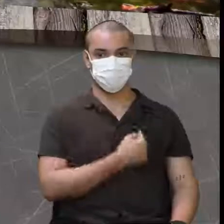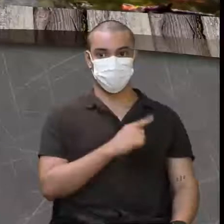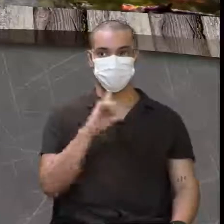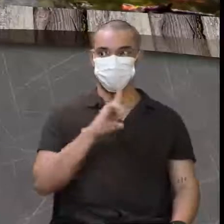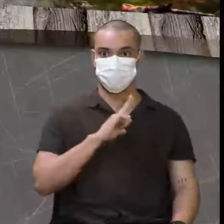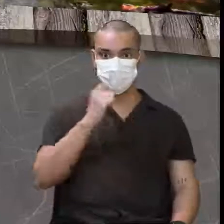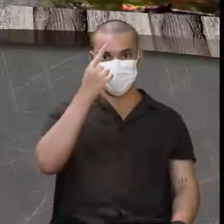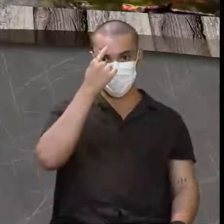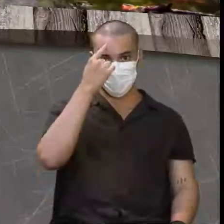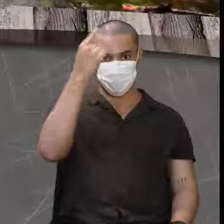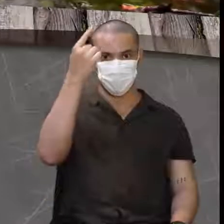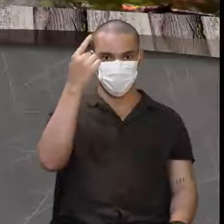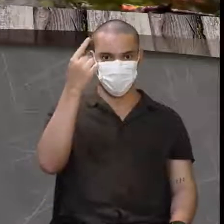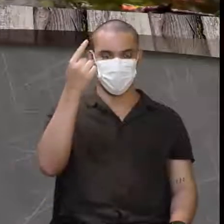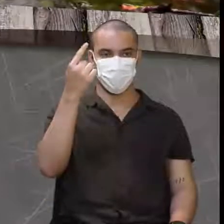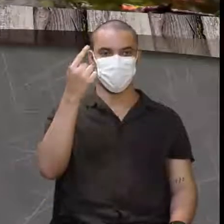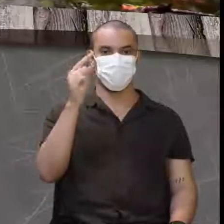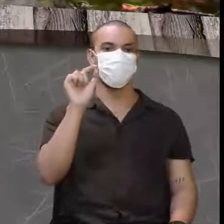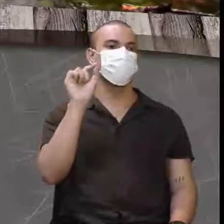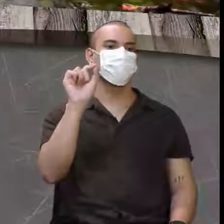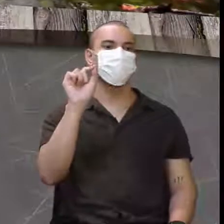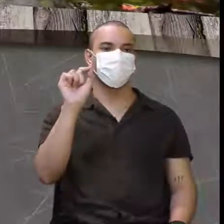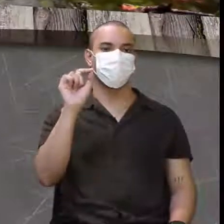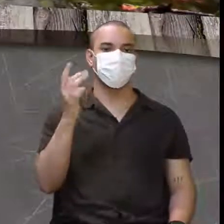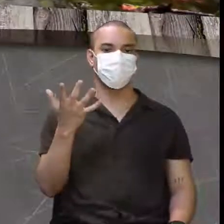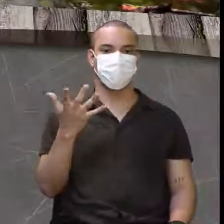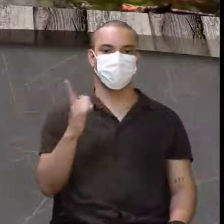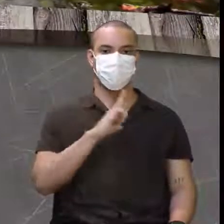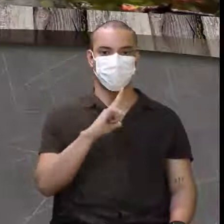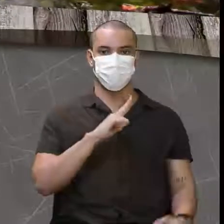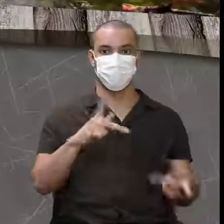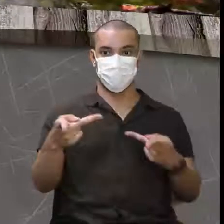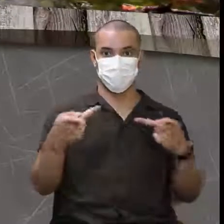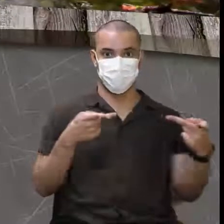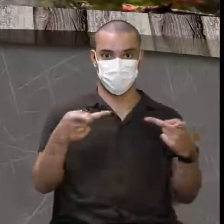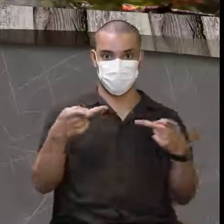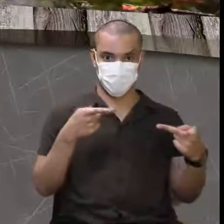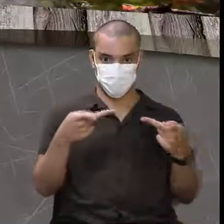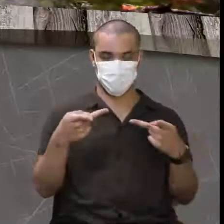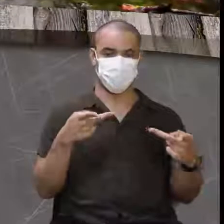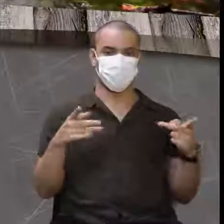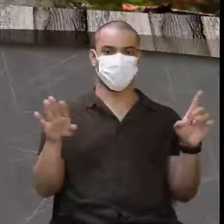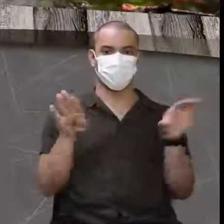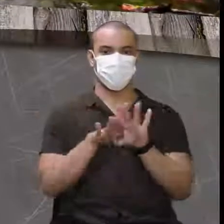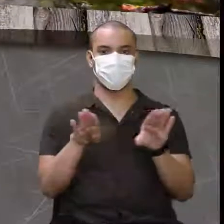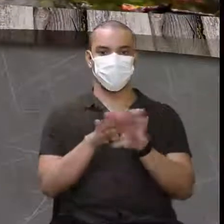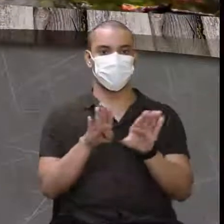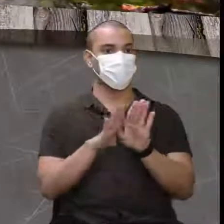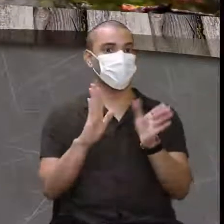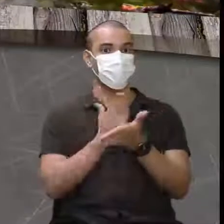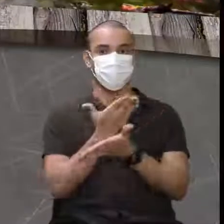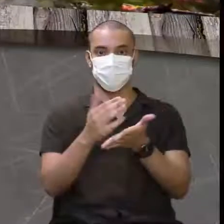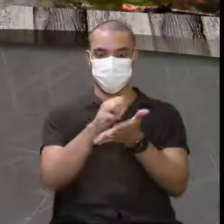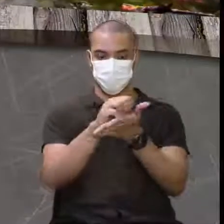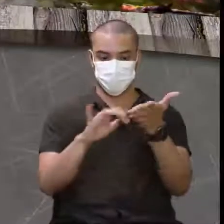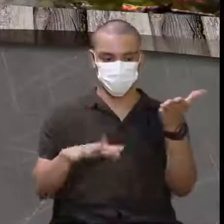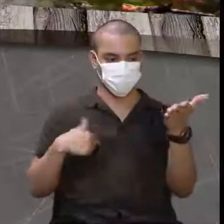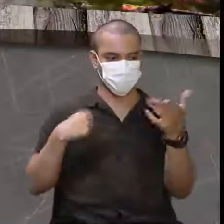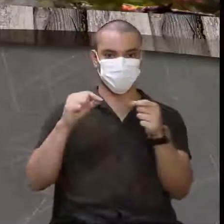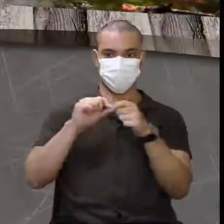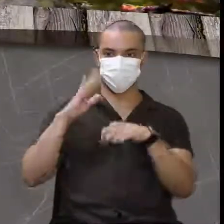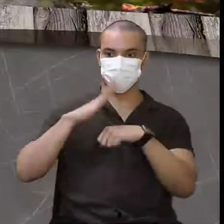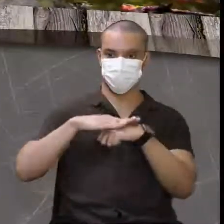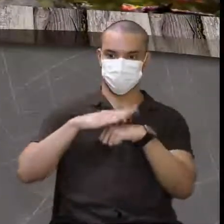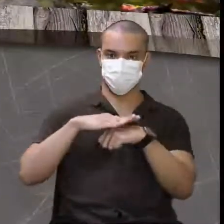uma ideia, de um projeto, de alguma atividade que você vai